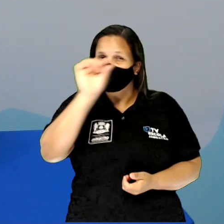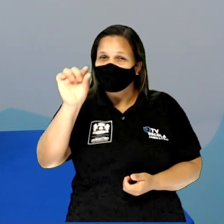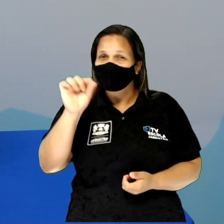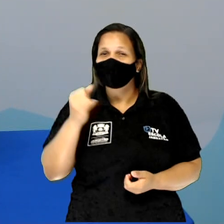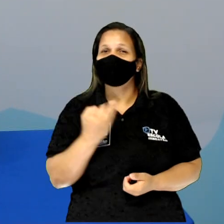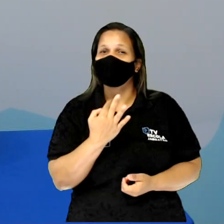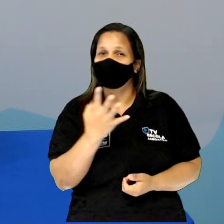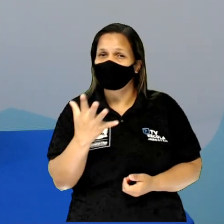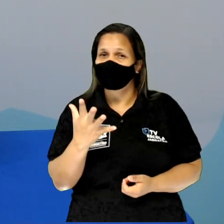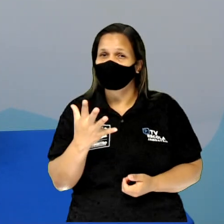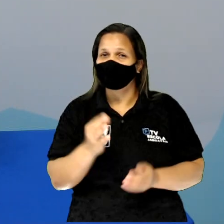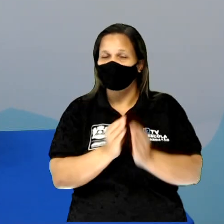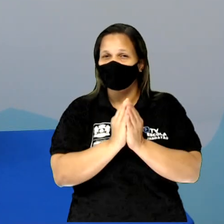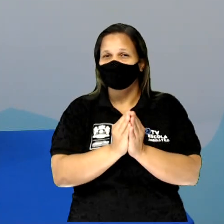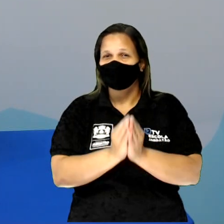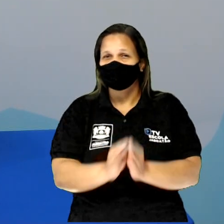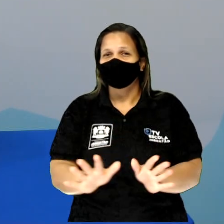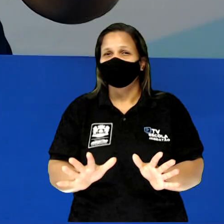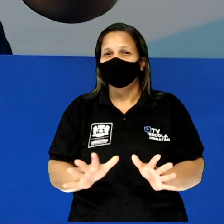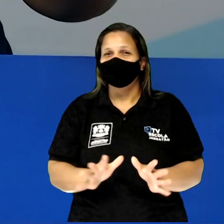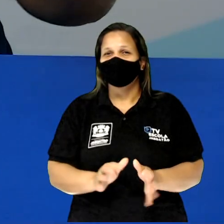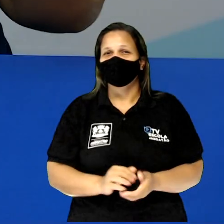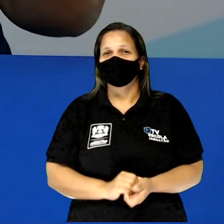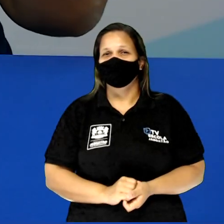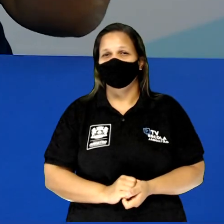vamos lá jogando dado